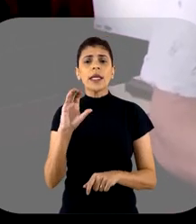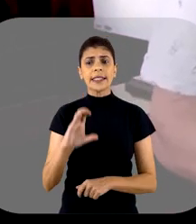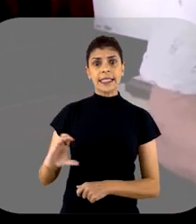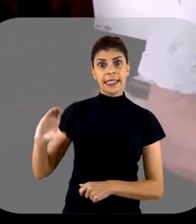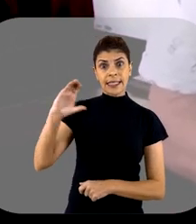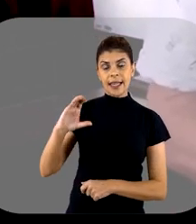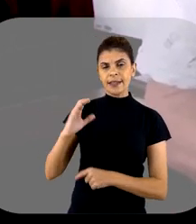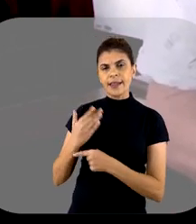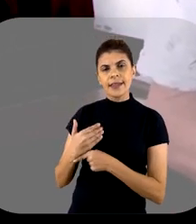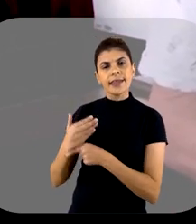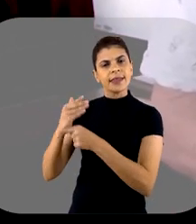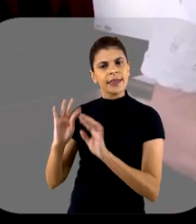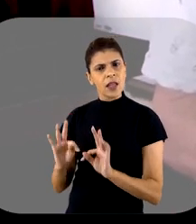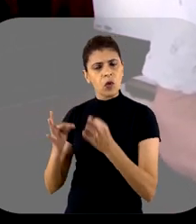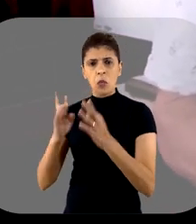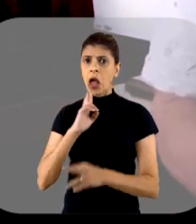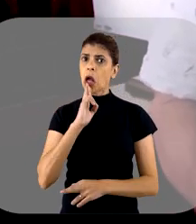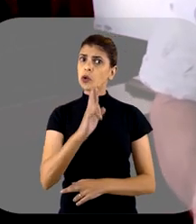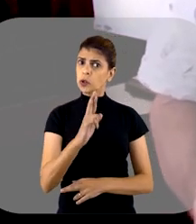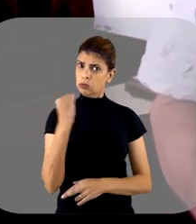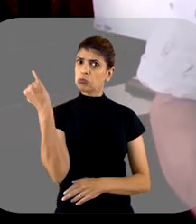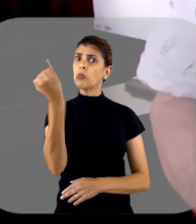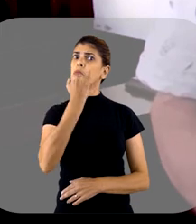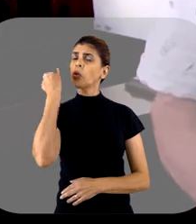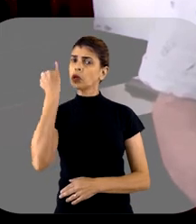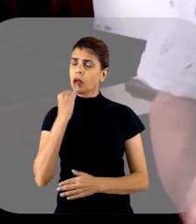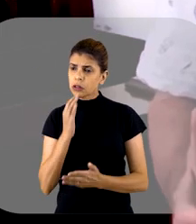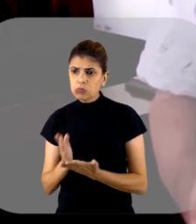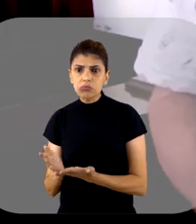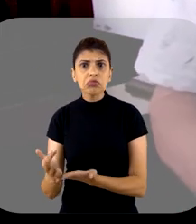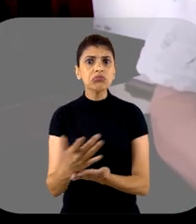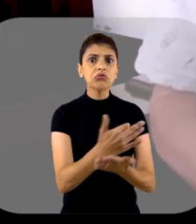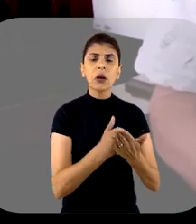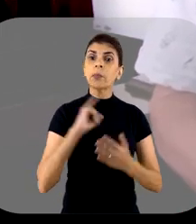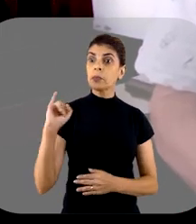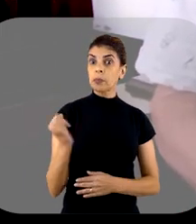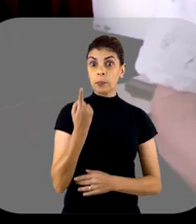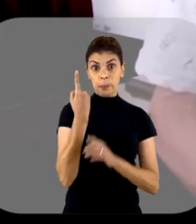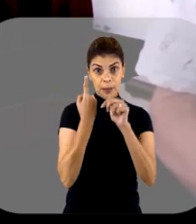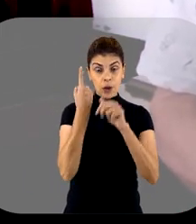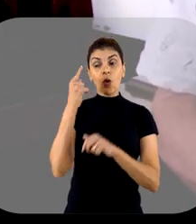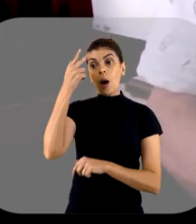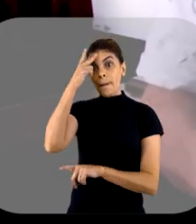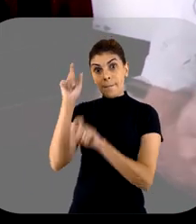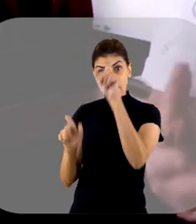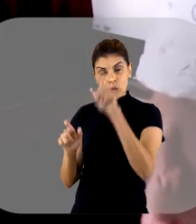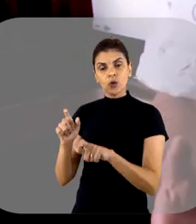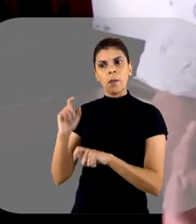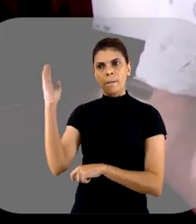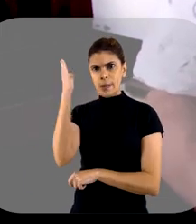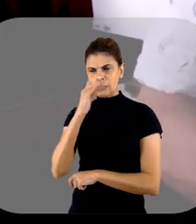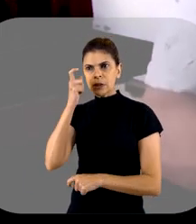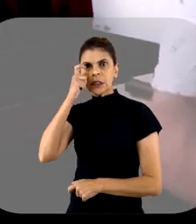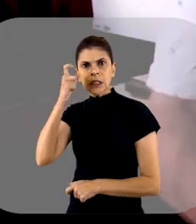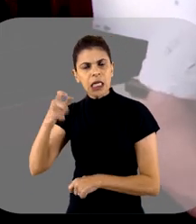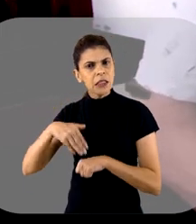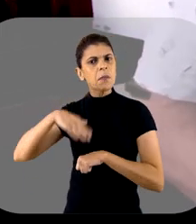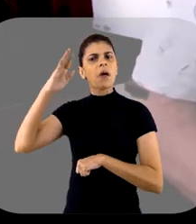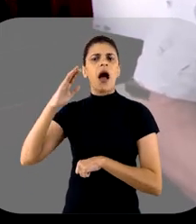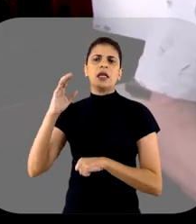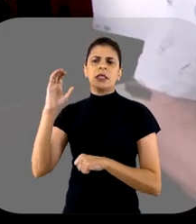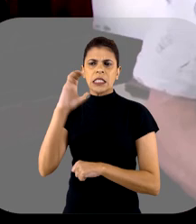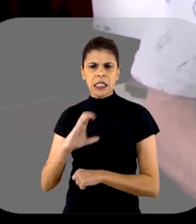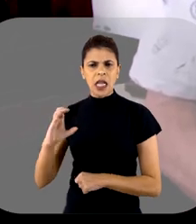sobre ciência e tecnologia e tem resultados bastante interessantes. O primeiro deles é que os brasileiros se interessam muito pela ciência e tecnologia, pelo menos